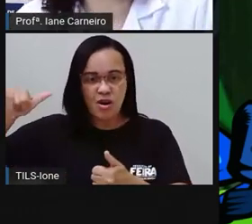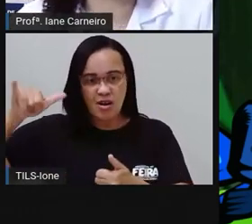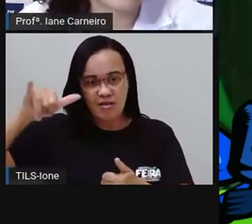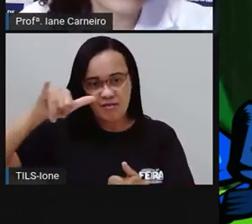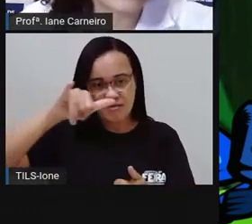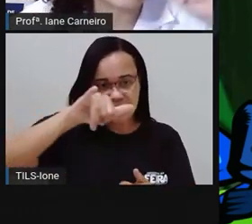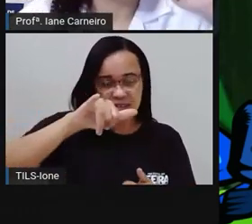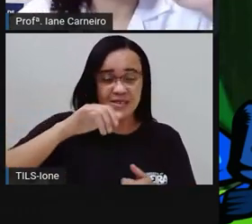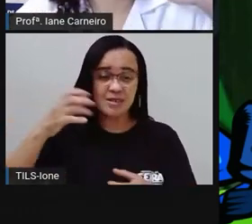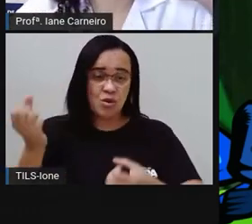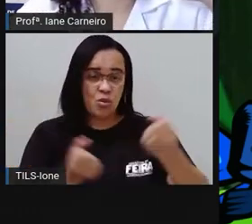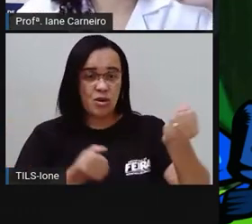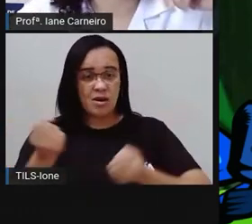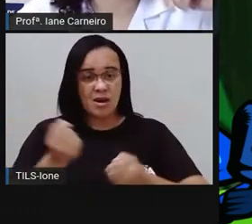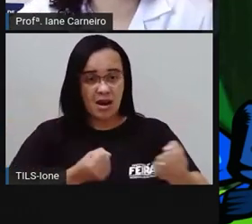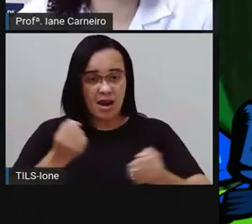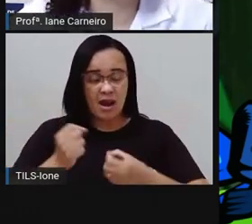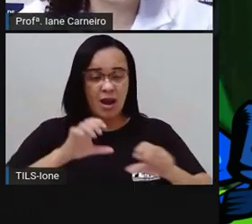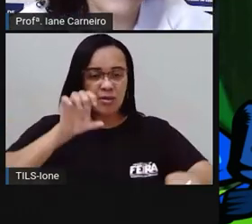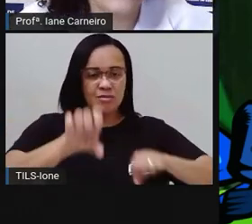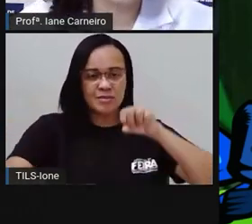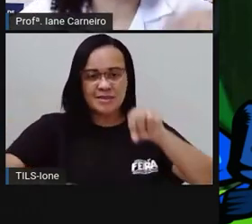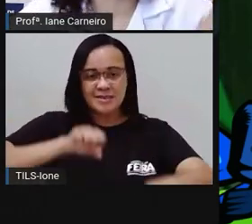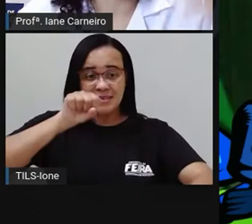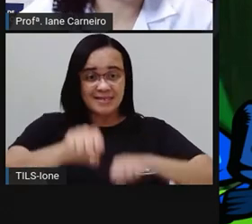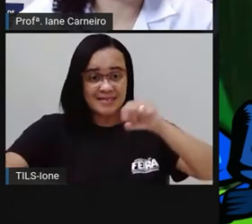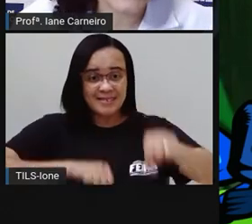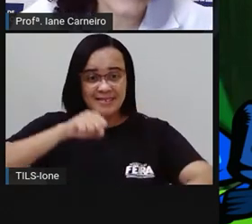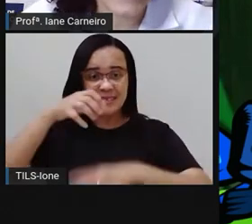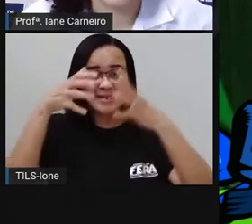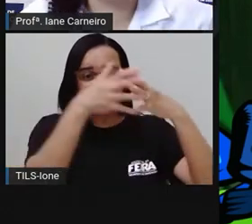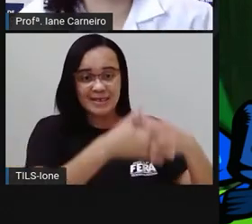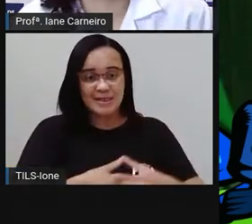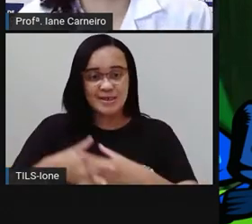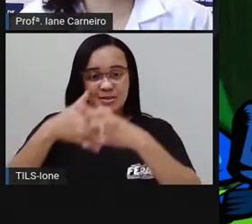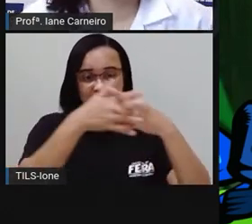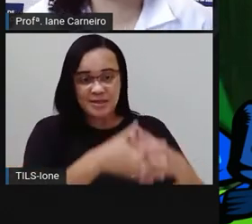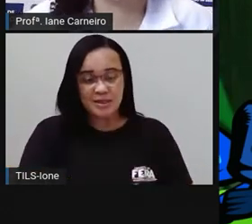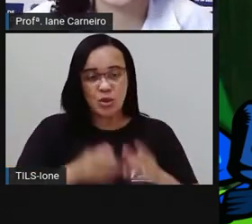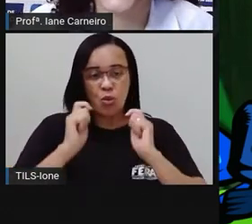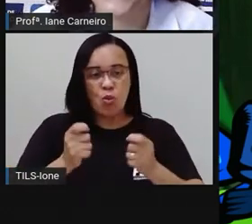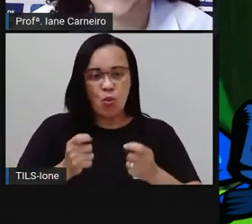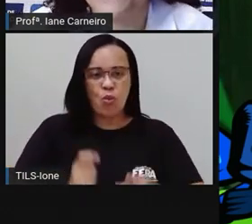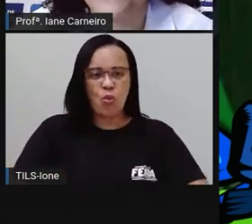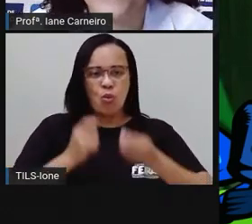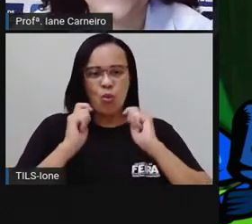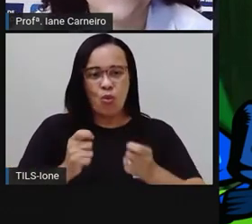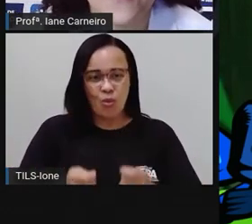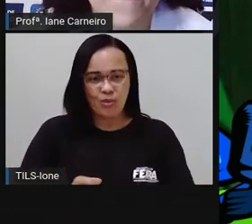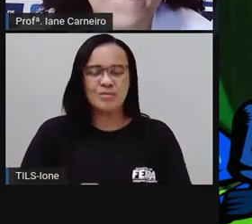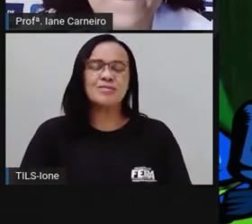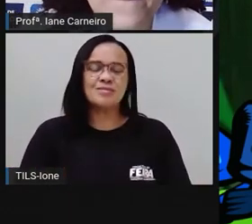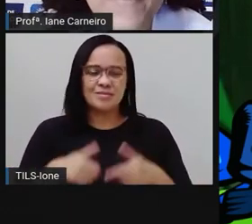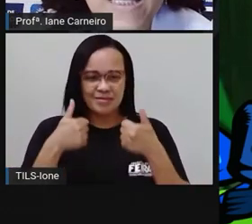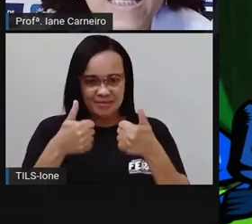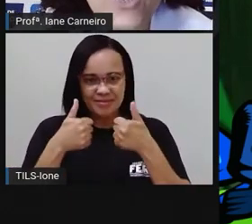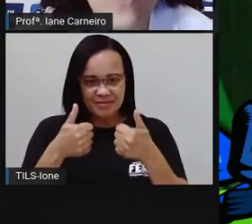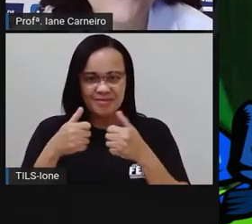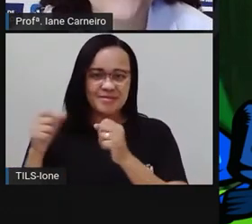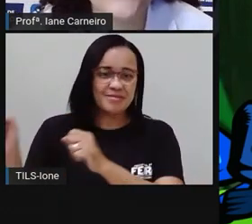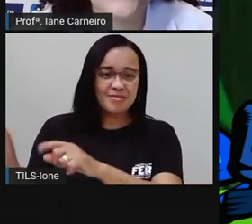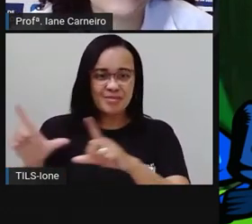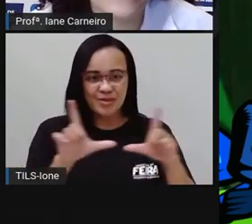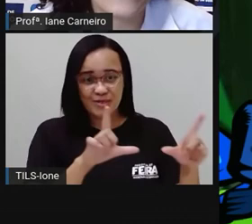carro, bicicleta, né? Caminhão, carroça. Joia. Próximo.